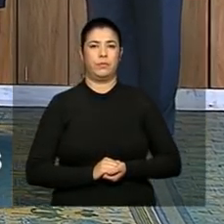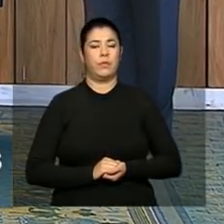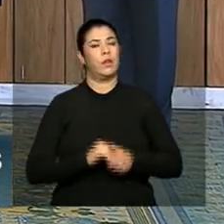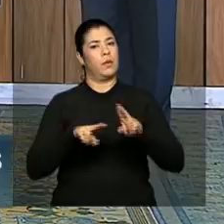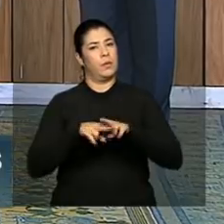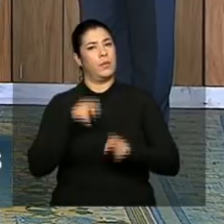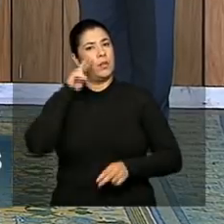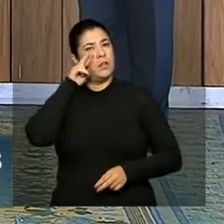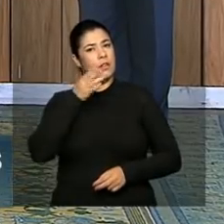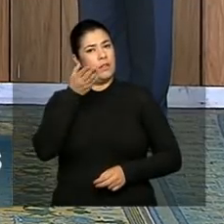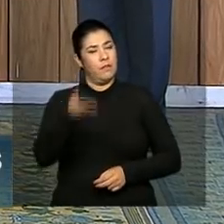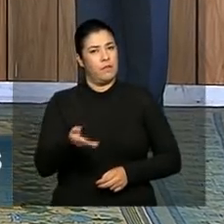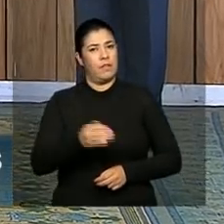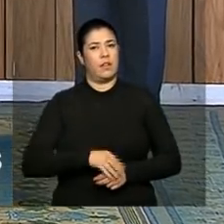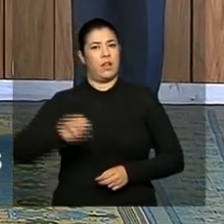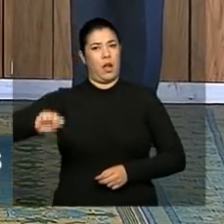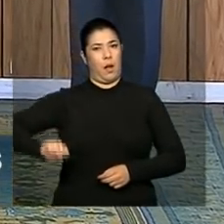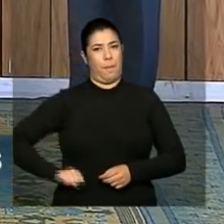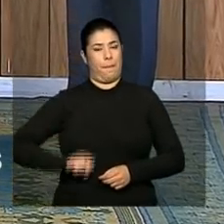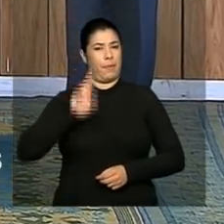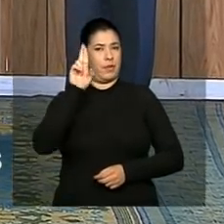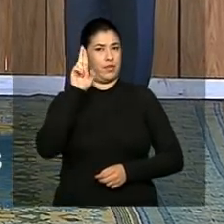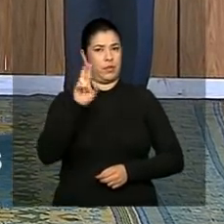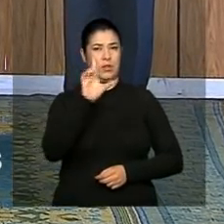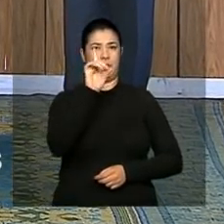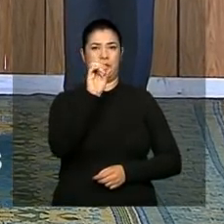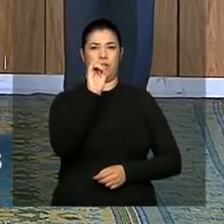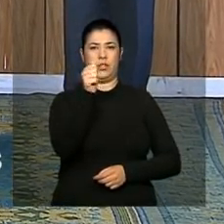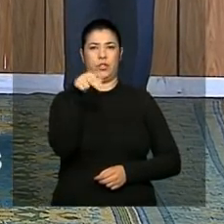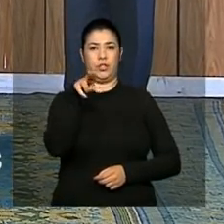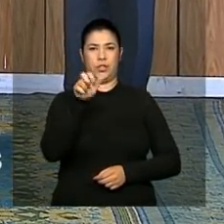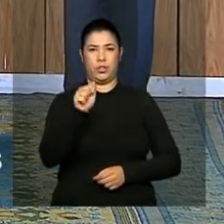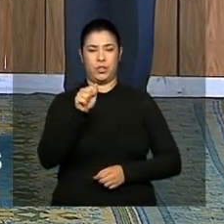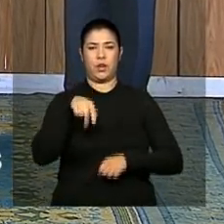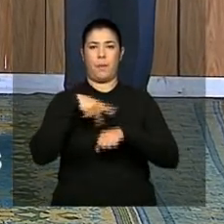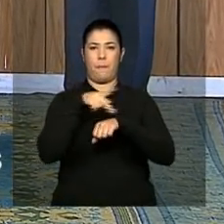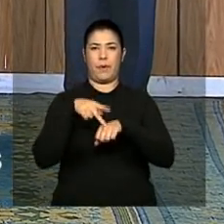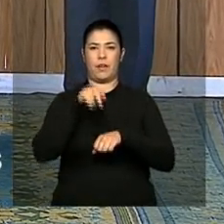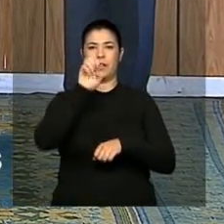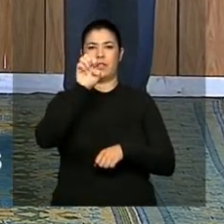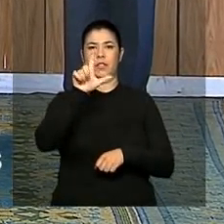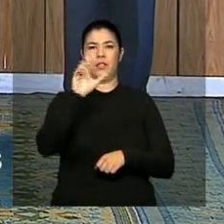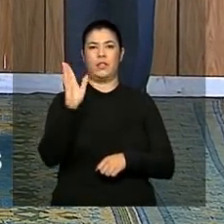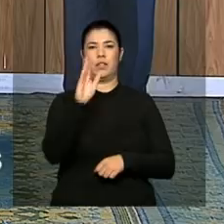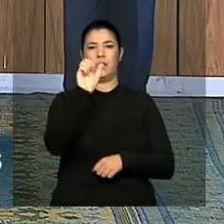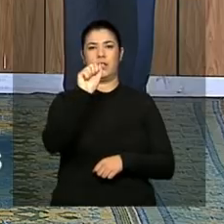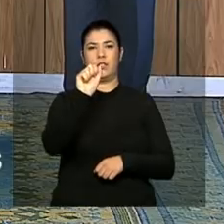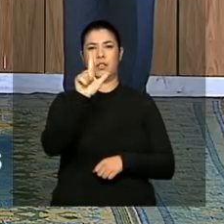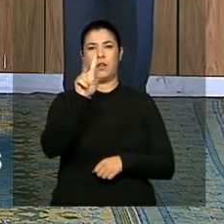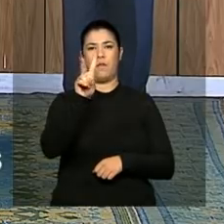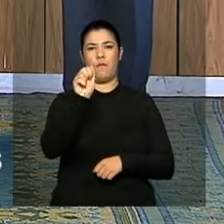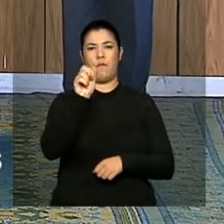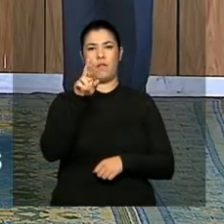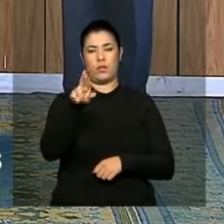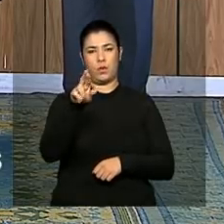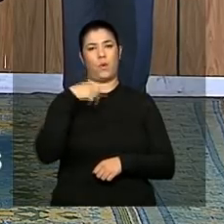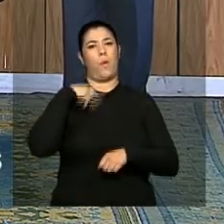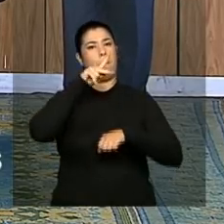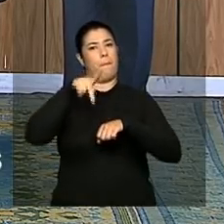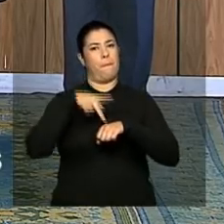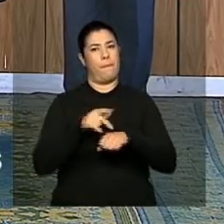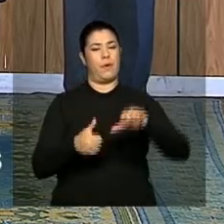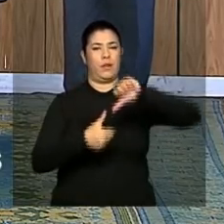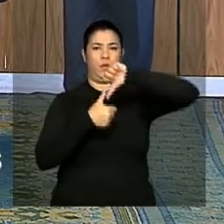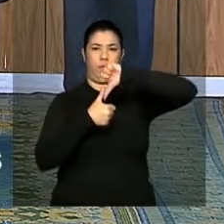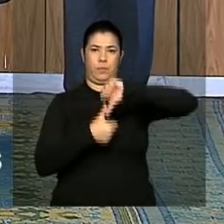Portanto, essa é a embaixadora Diana Marcela Hernandes, de El Salvador, país que fica na América